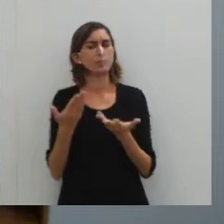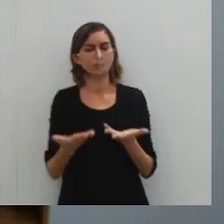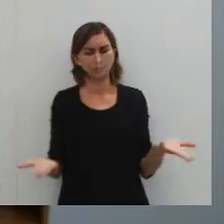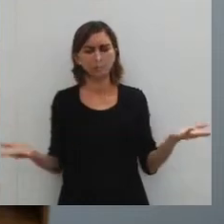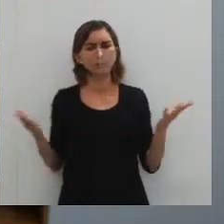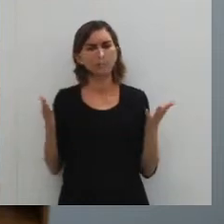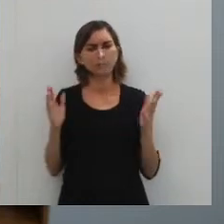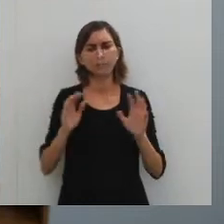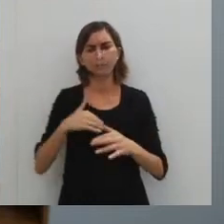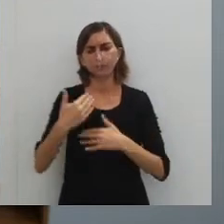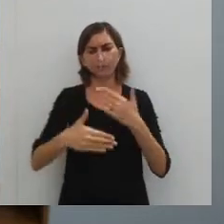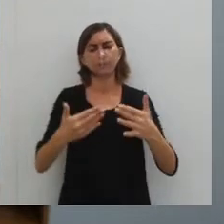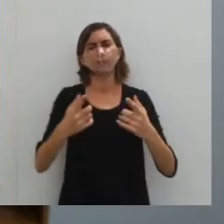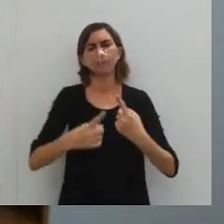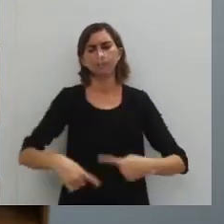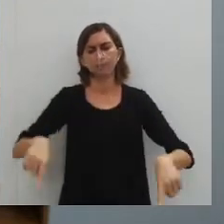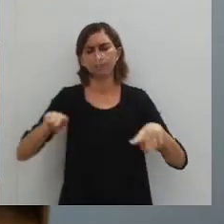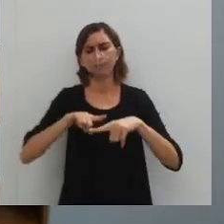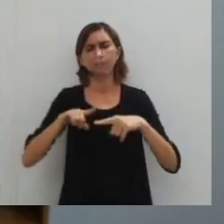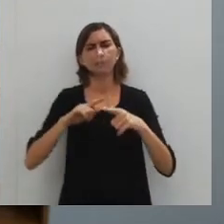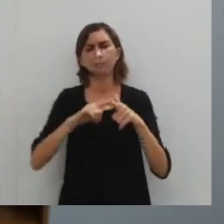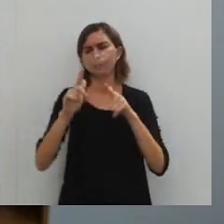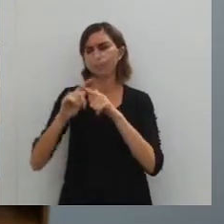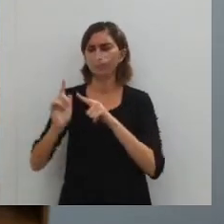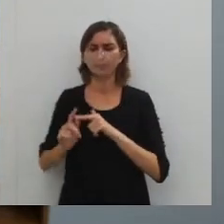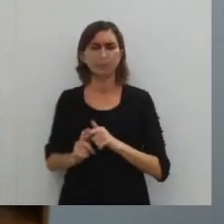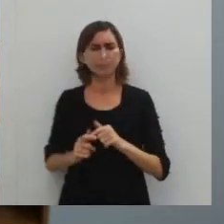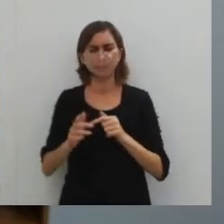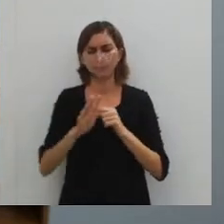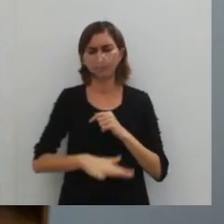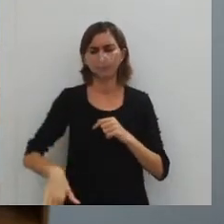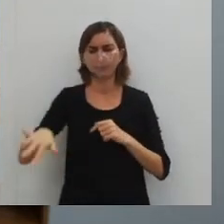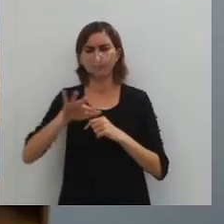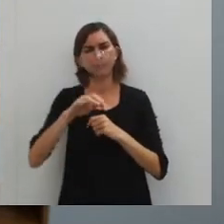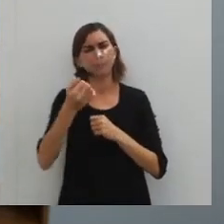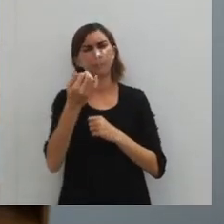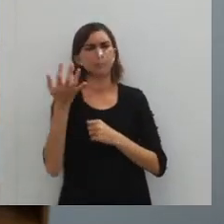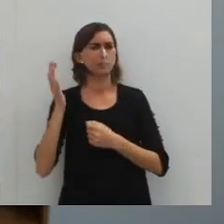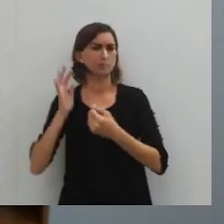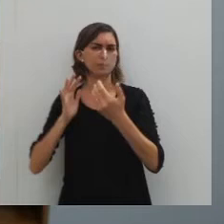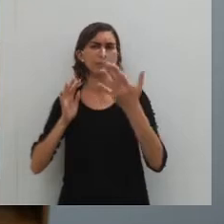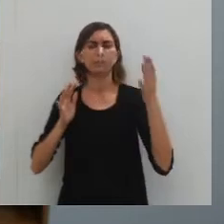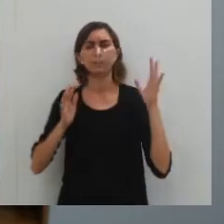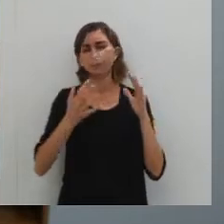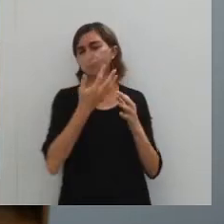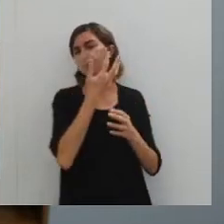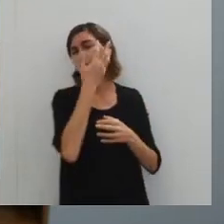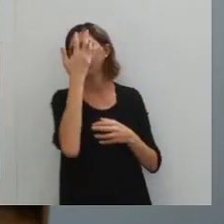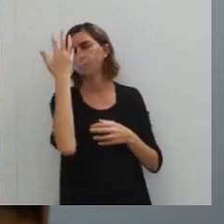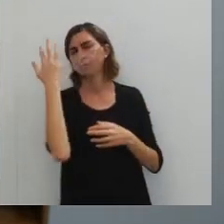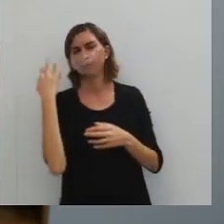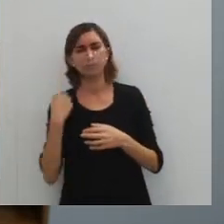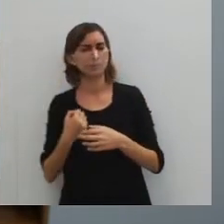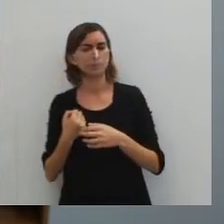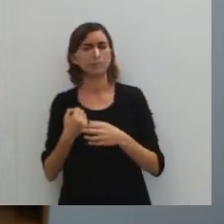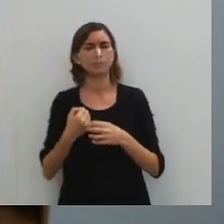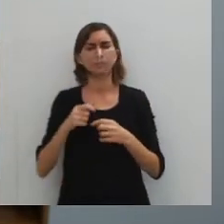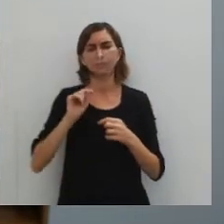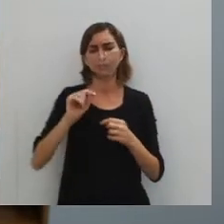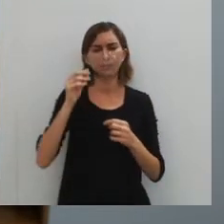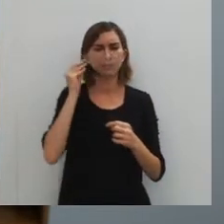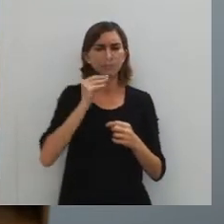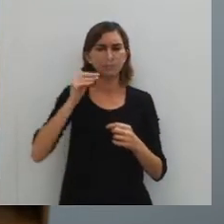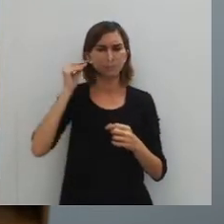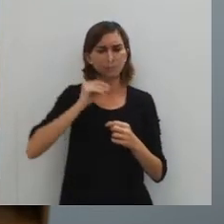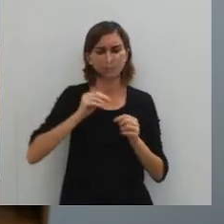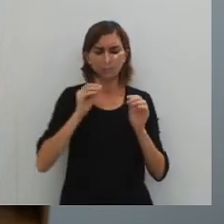isso, acabou que nós interferimos muito no meio ambiente e esquecemos de